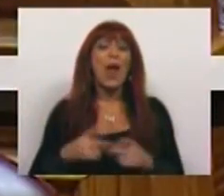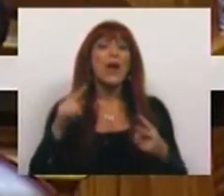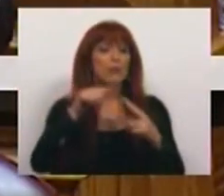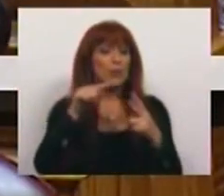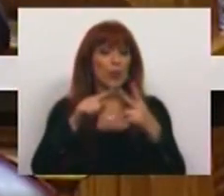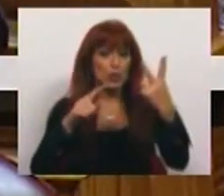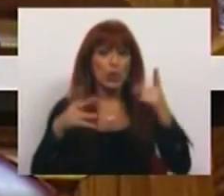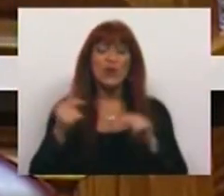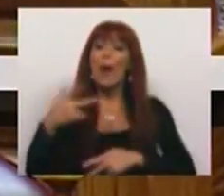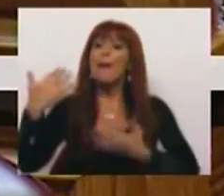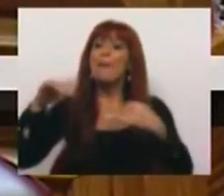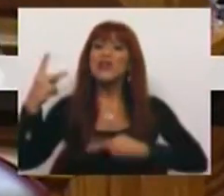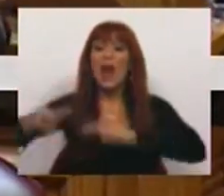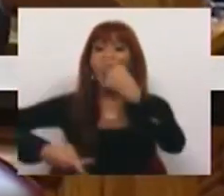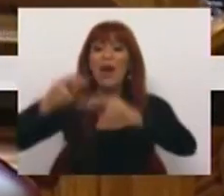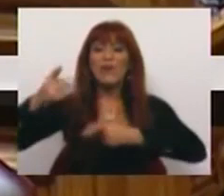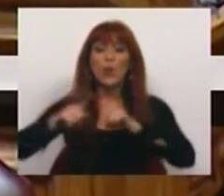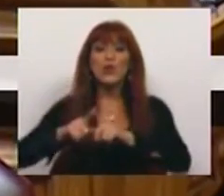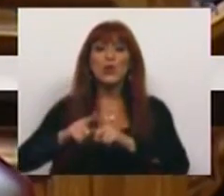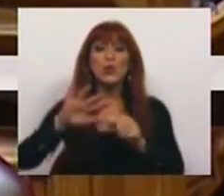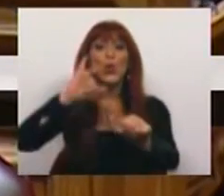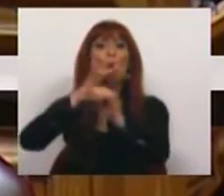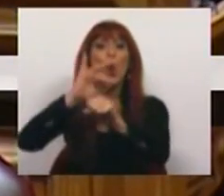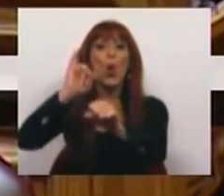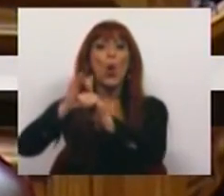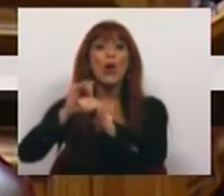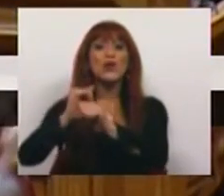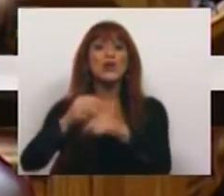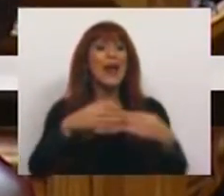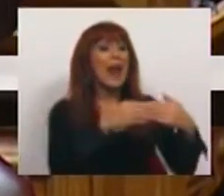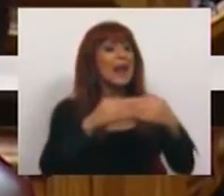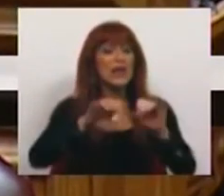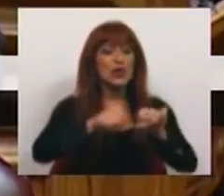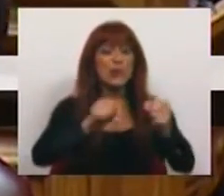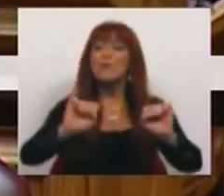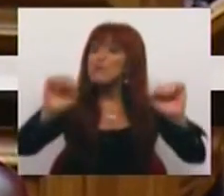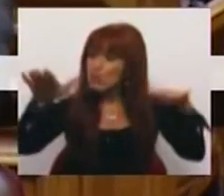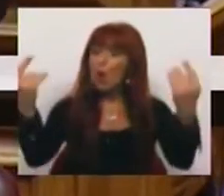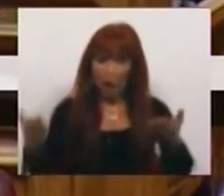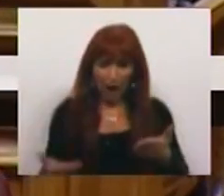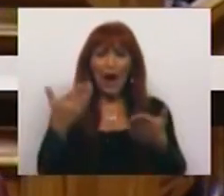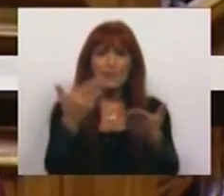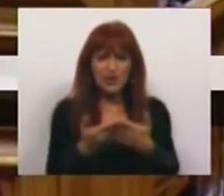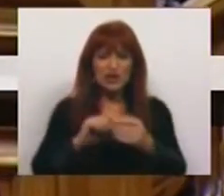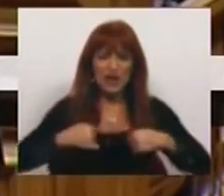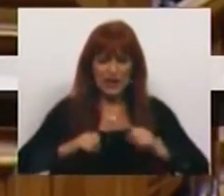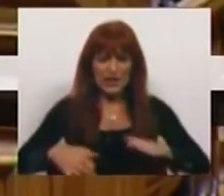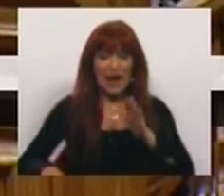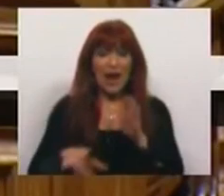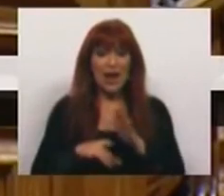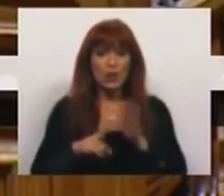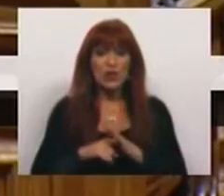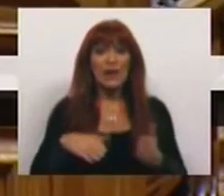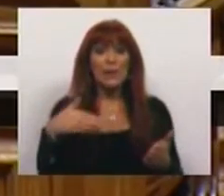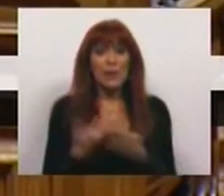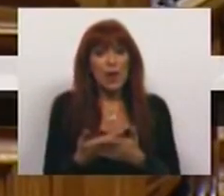mas a avaliação nos demais líderes partidários de que era possível apresentar uma iniciativa legislativa